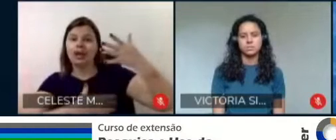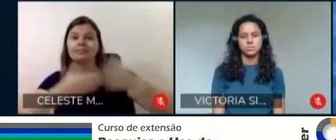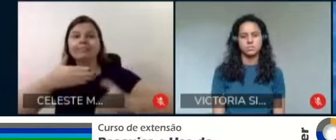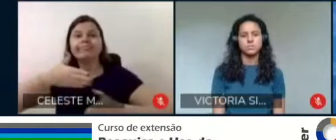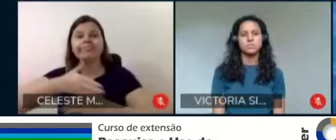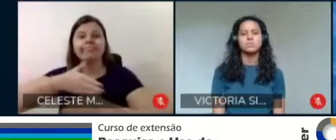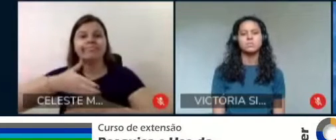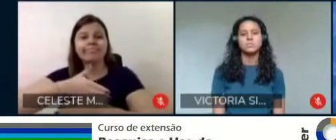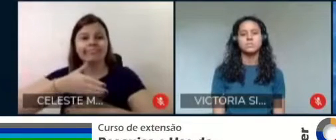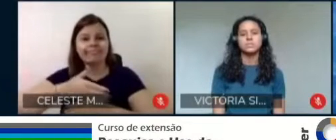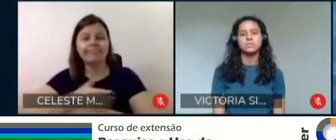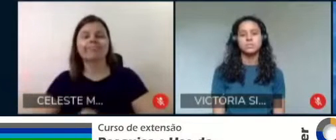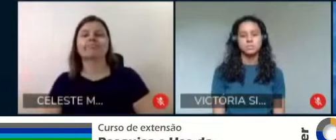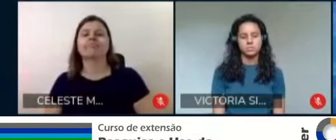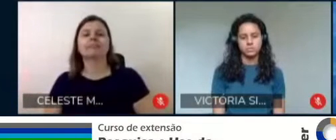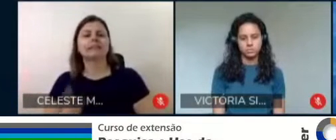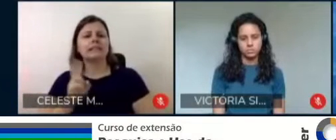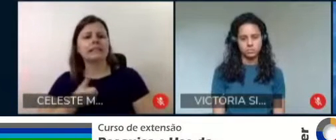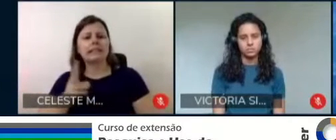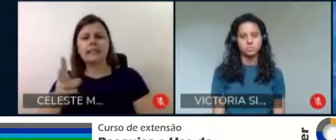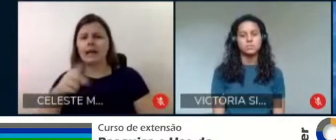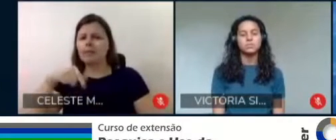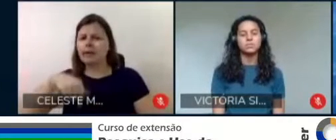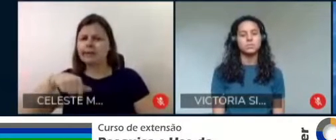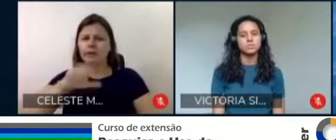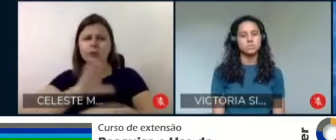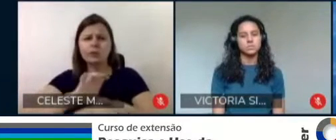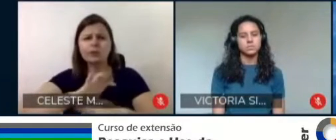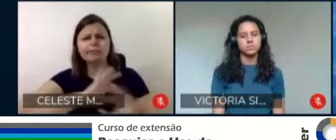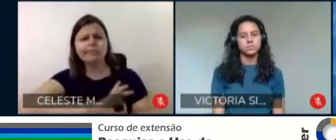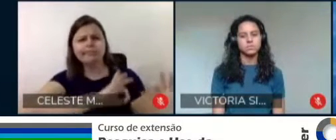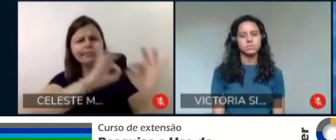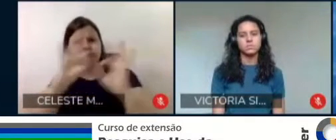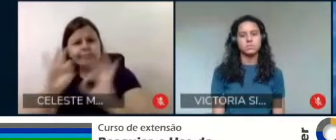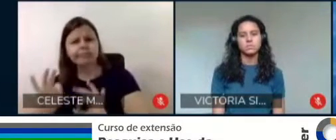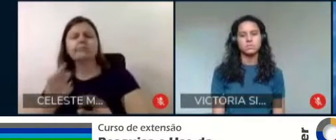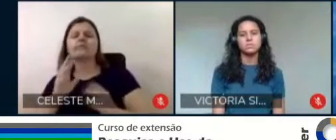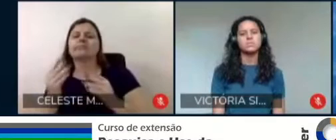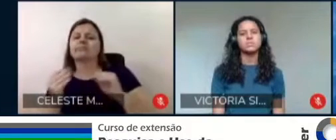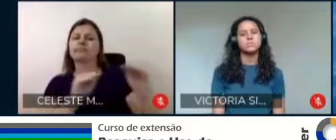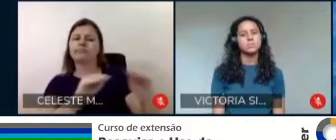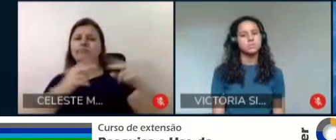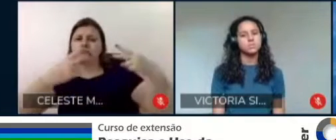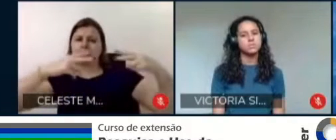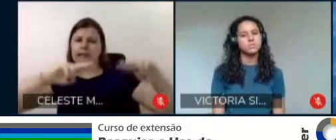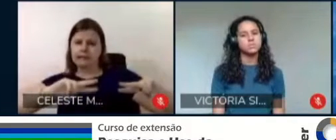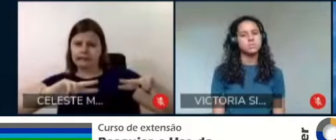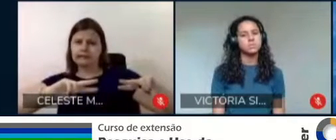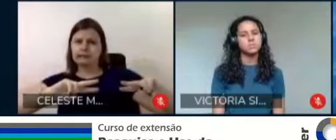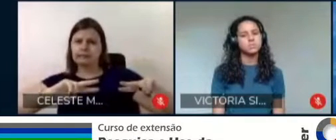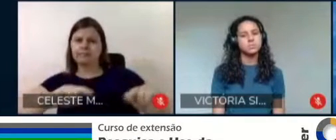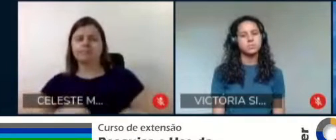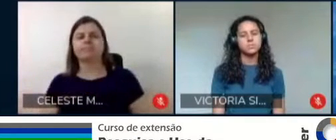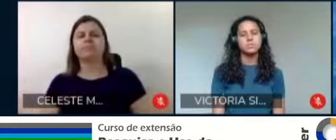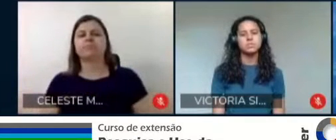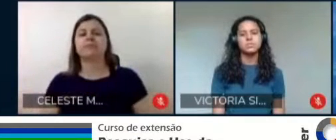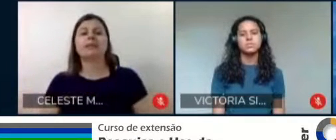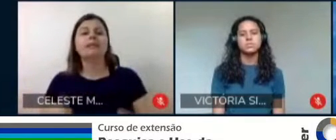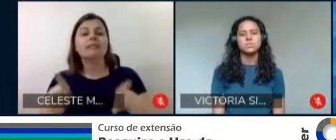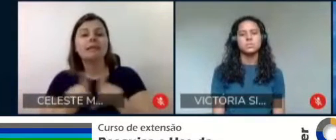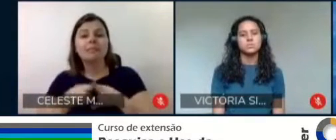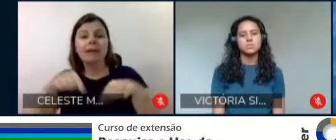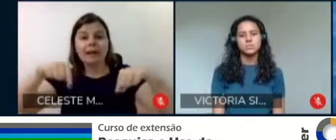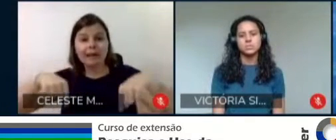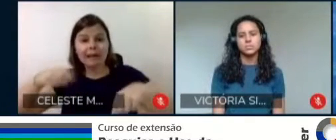o curso a Luísa vai colocando no chat, né? Lembrando que não é necessário decorar nada do que vai